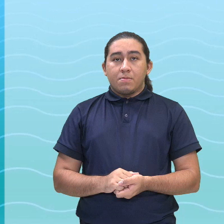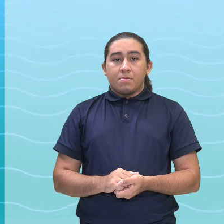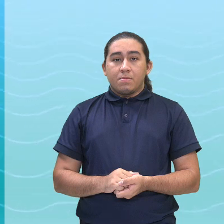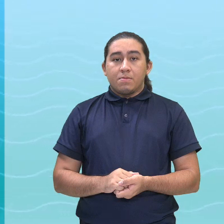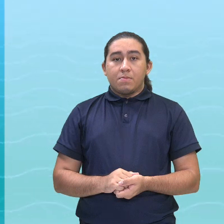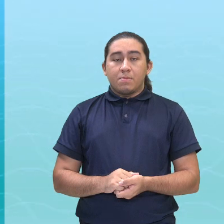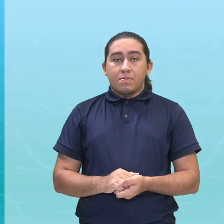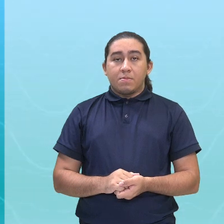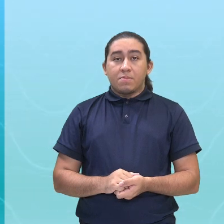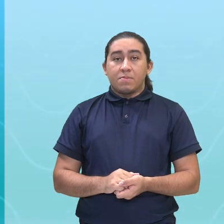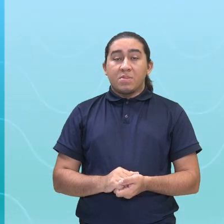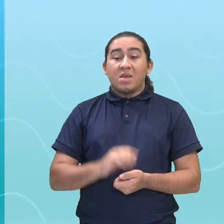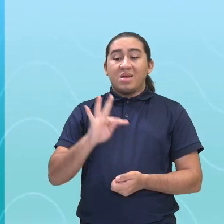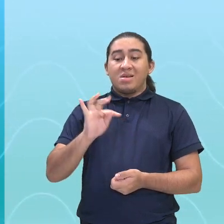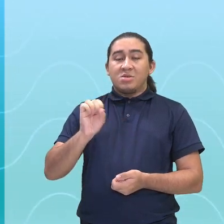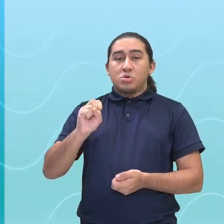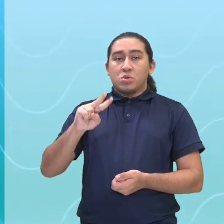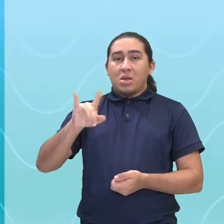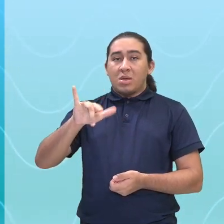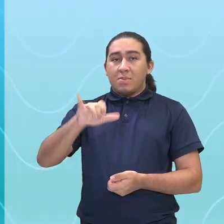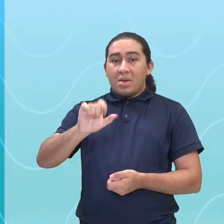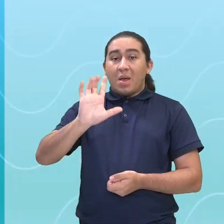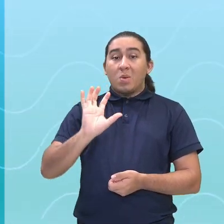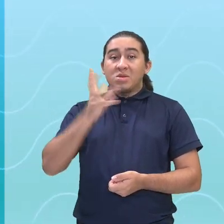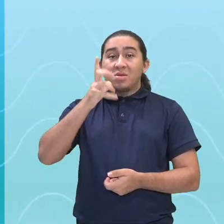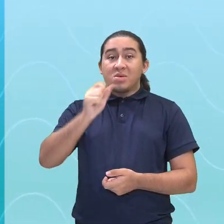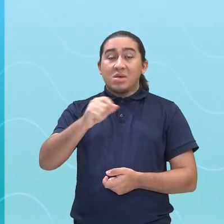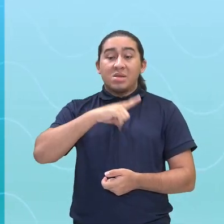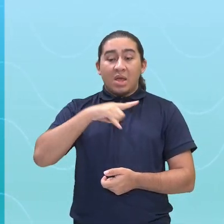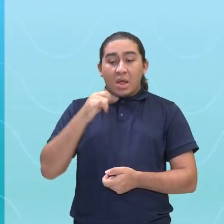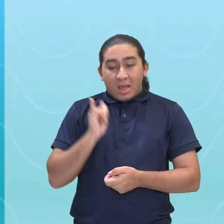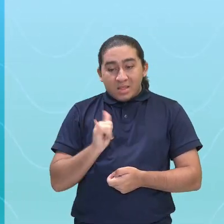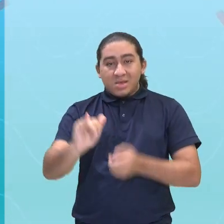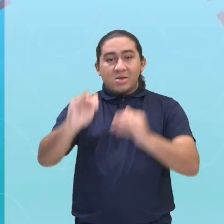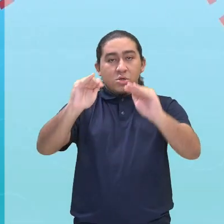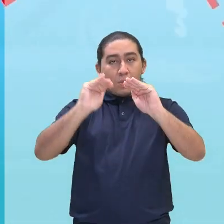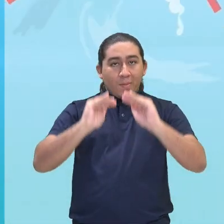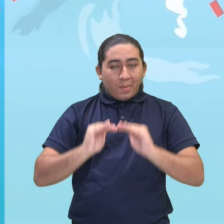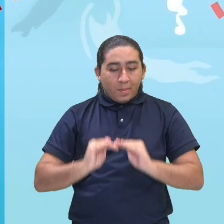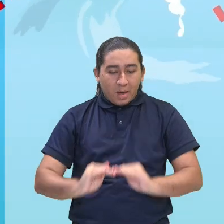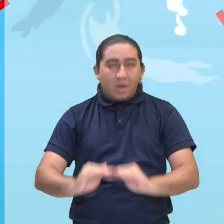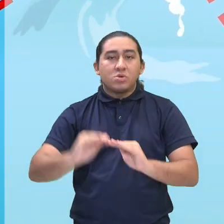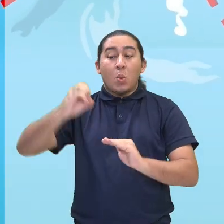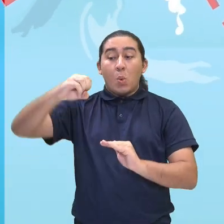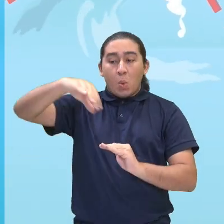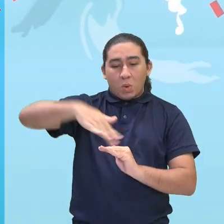Os tsunamis são causados por energia que se origina debaixo da água.